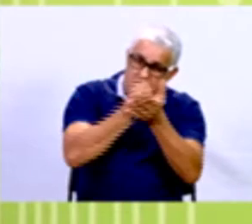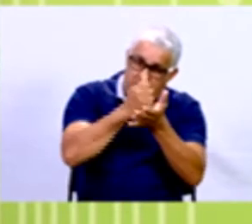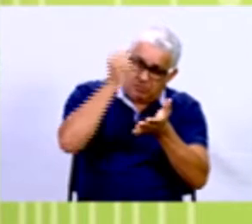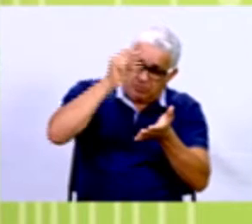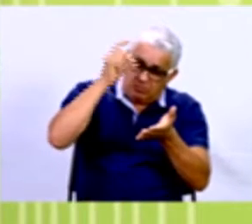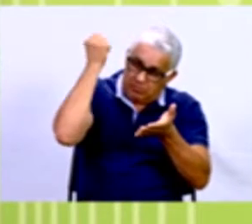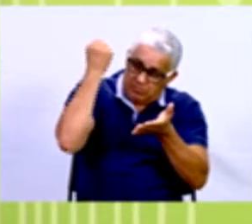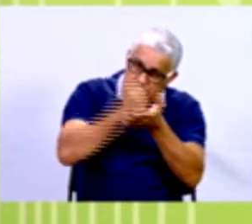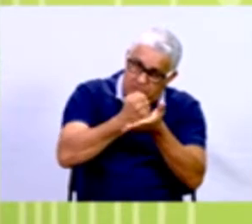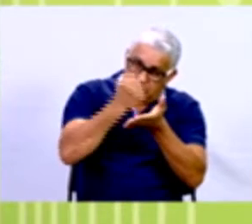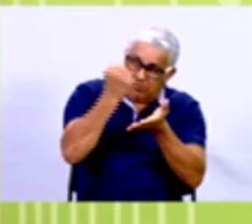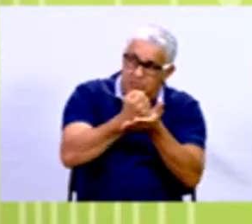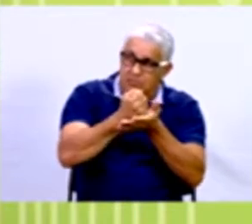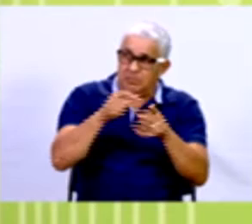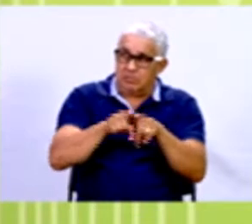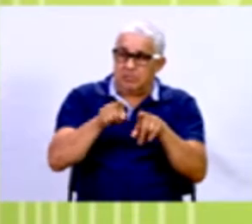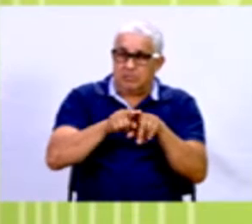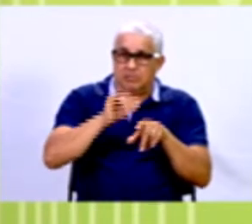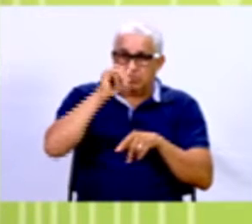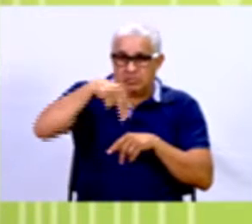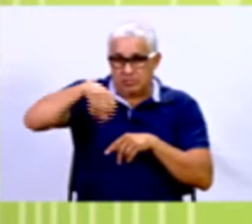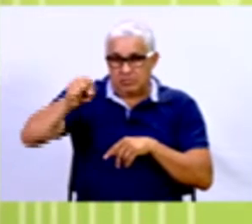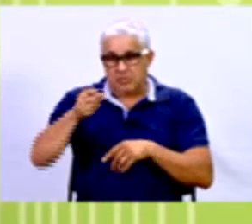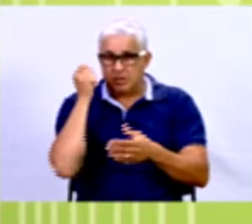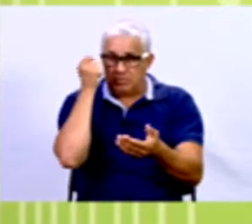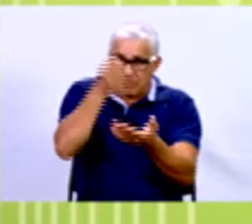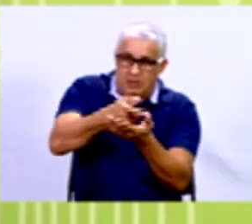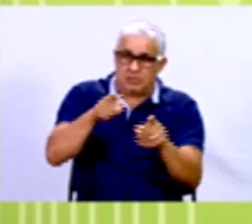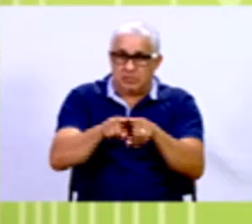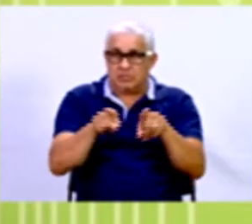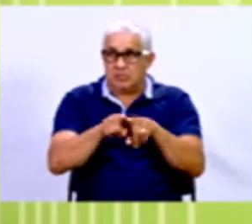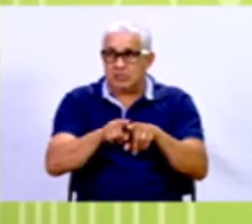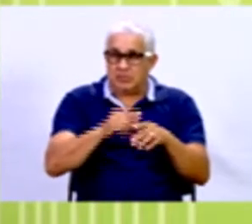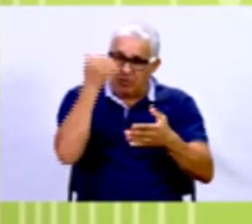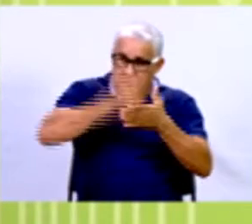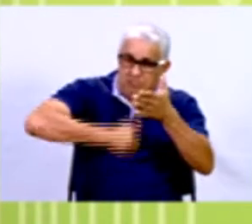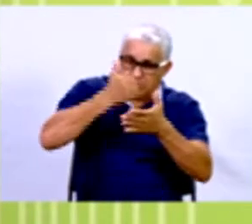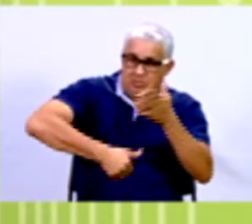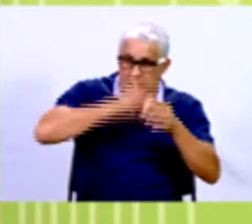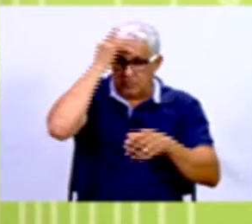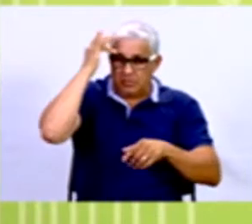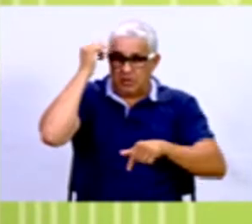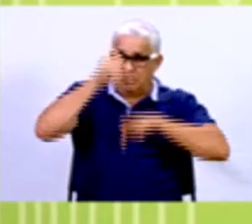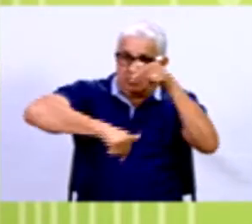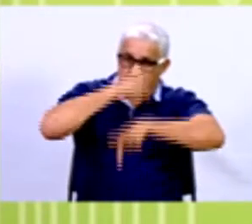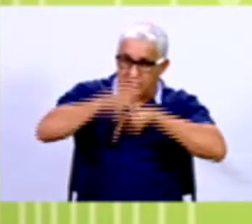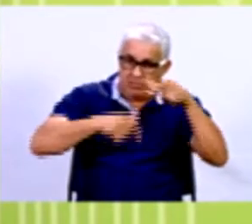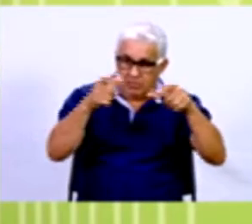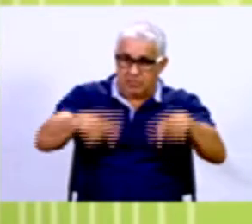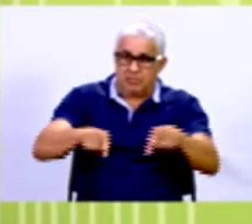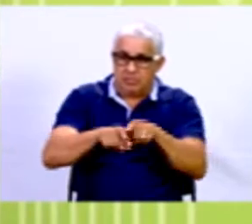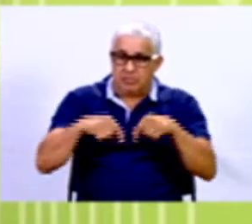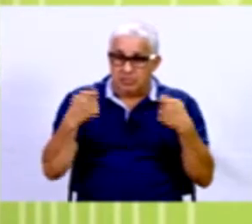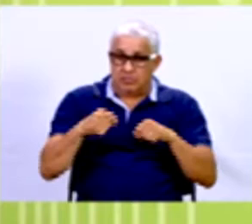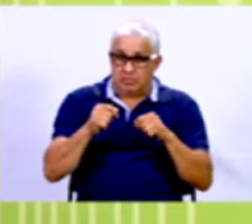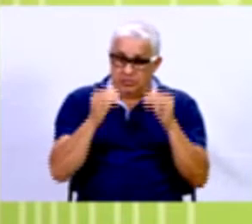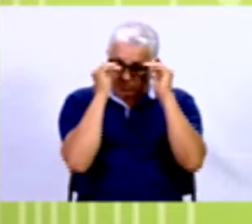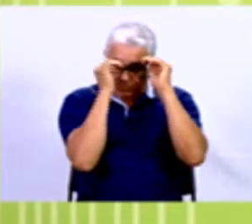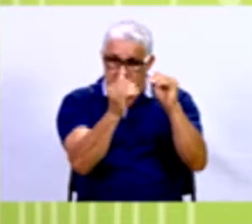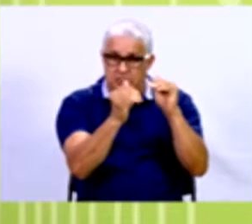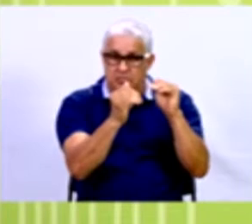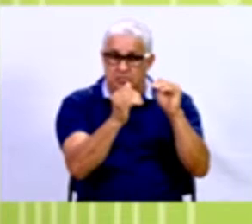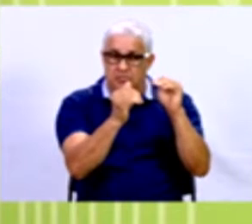que pagam previdência social, essas pessoas elas estão empregadas num local que deve ser observado sim as